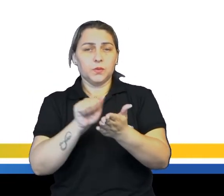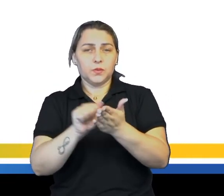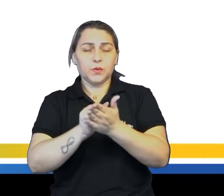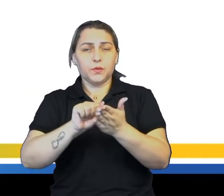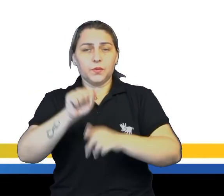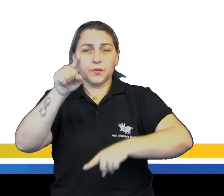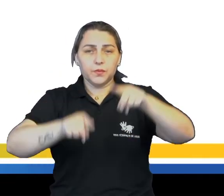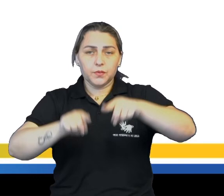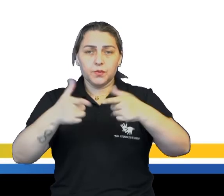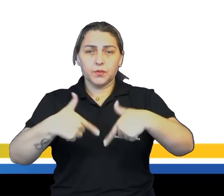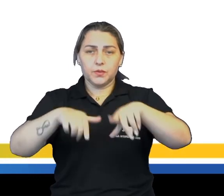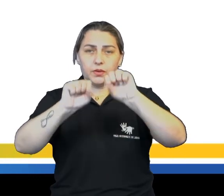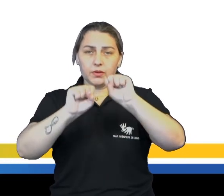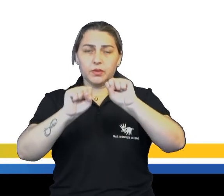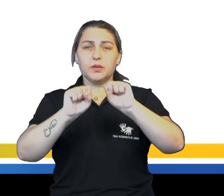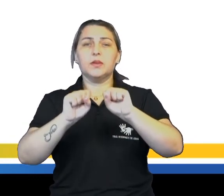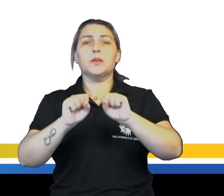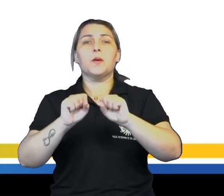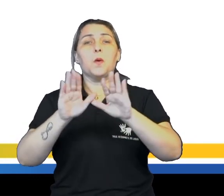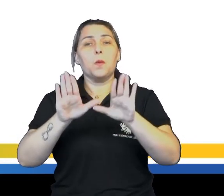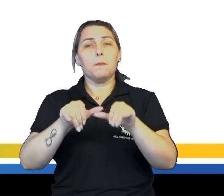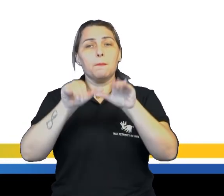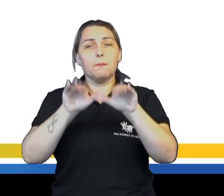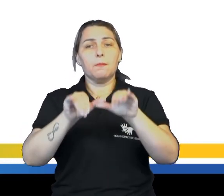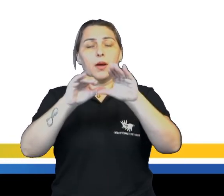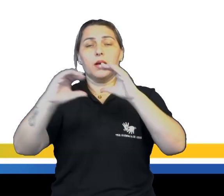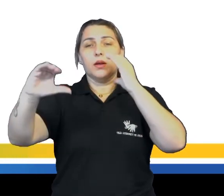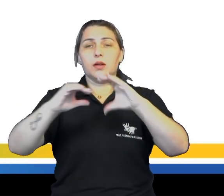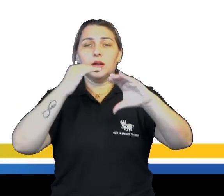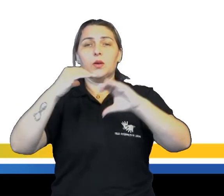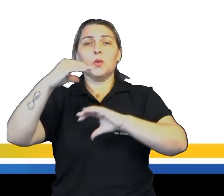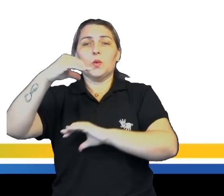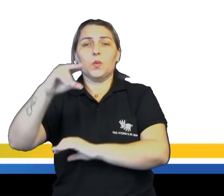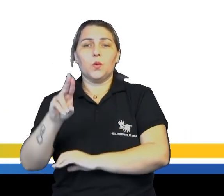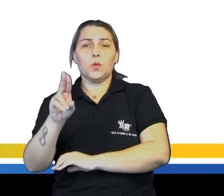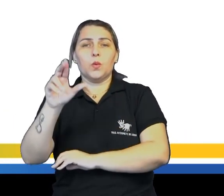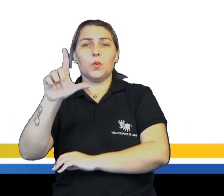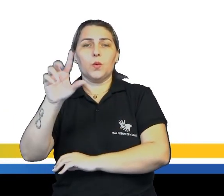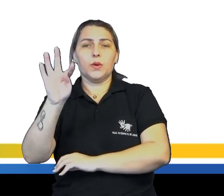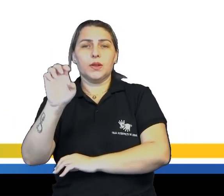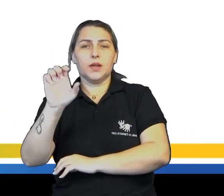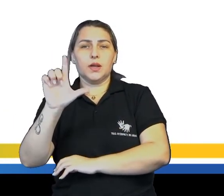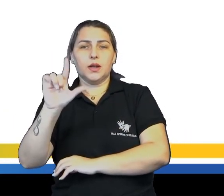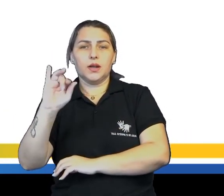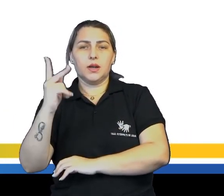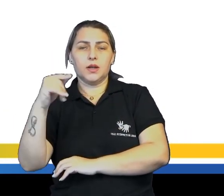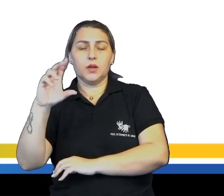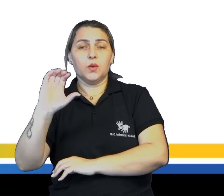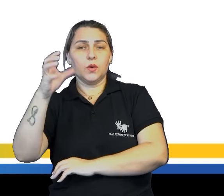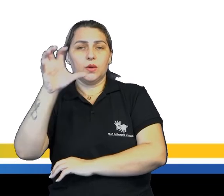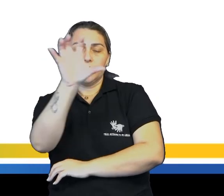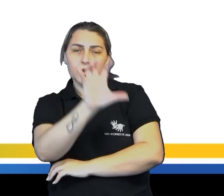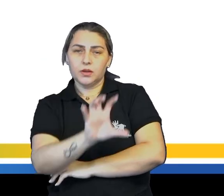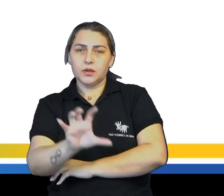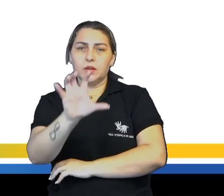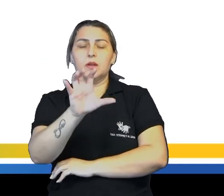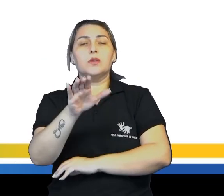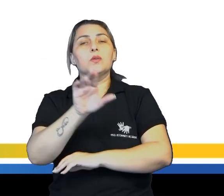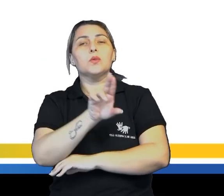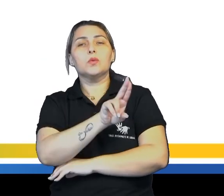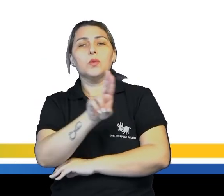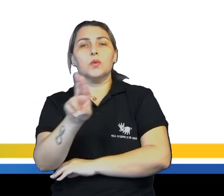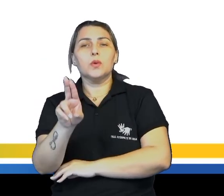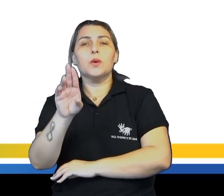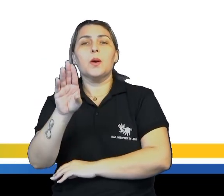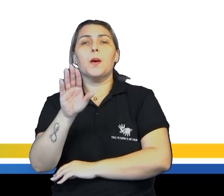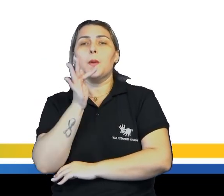de variação linguística, como o pássaro que canta é chamado de cuitelinho, por exemplo. Em outras regiões, é chamado pelo